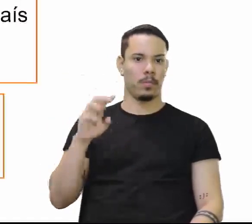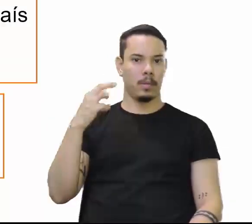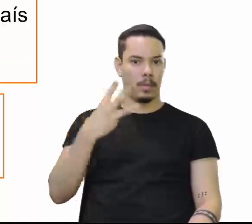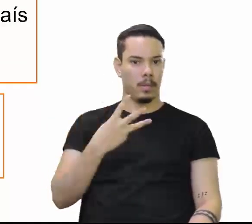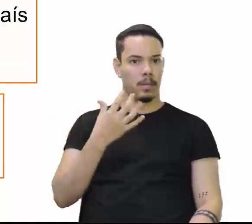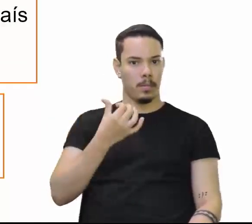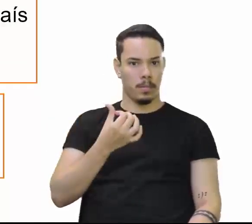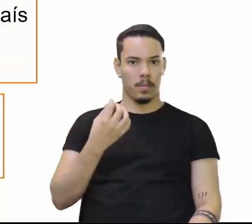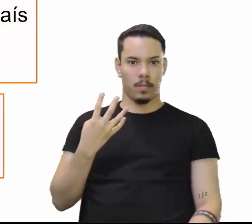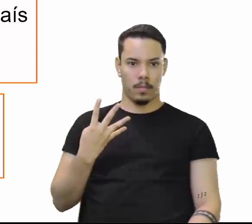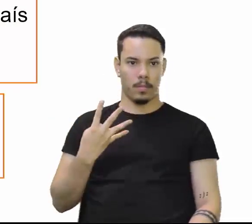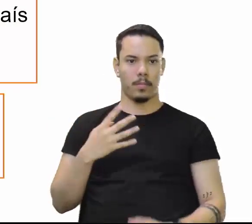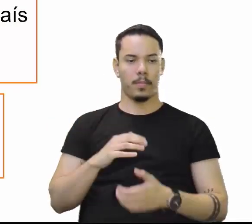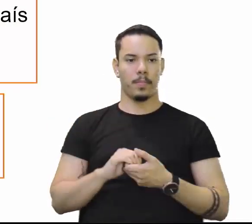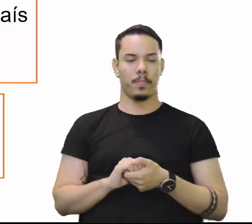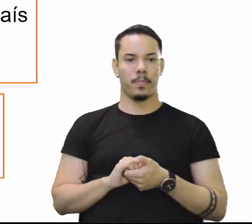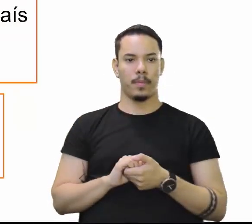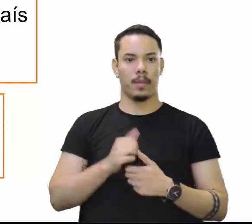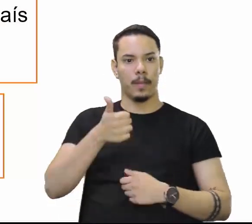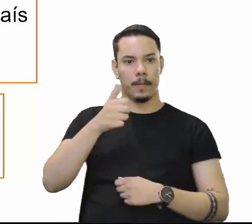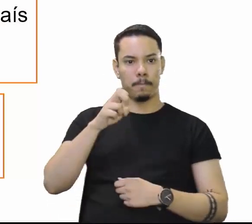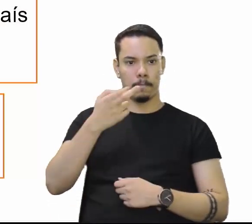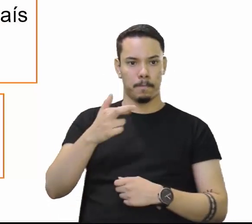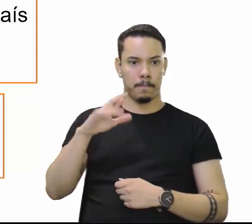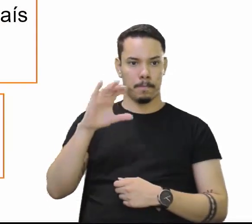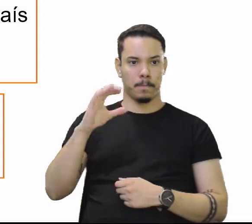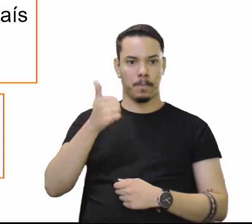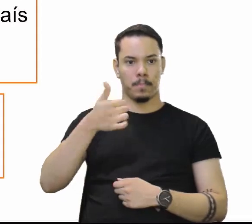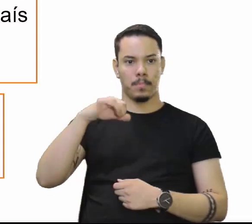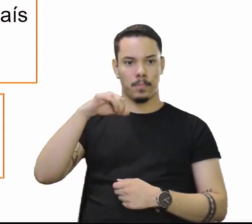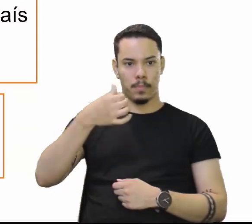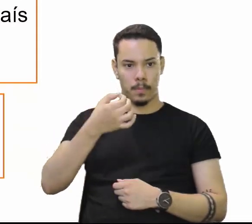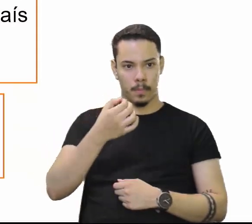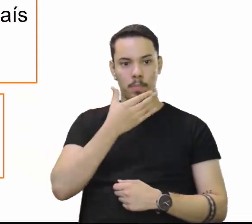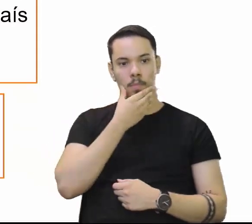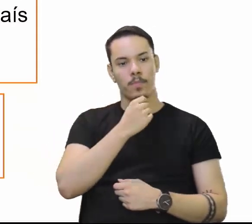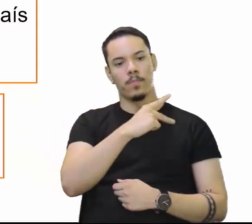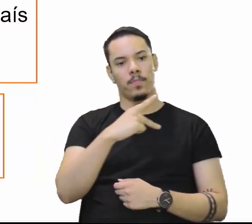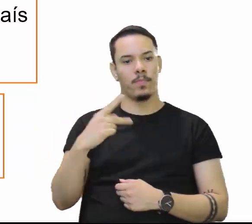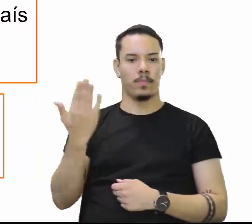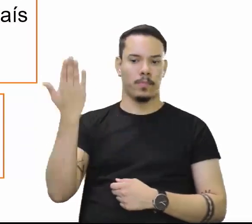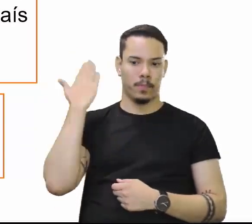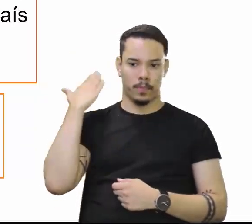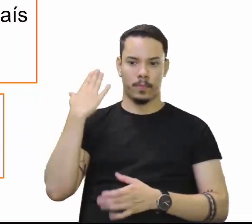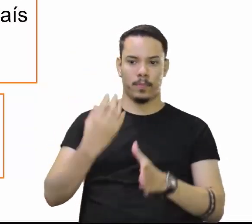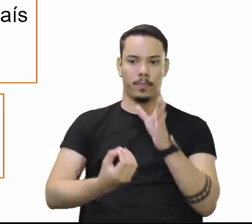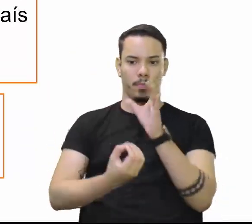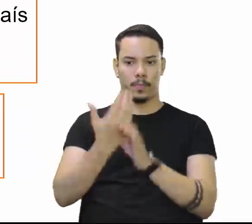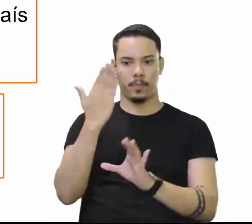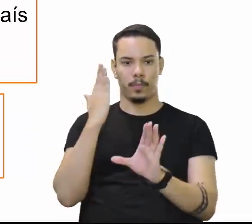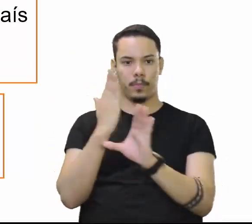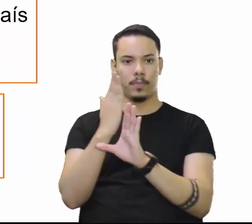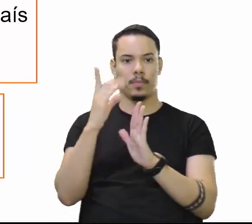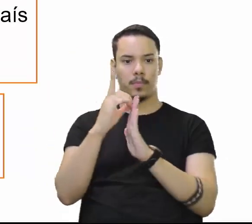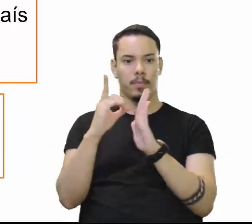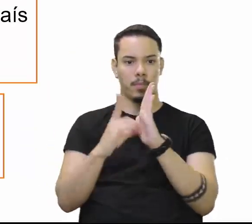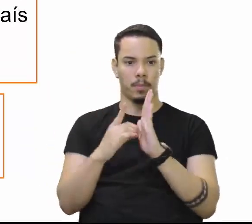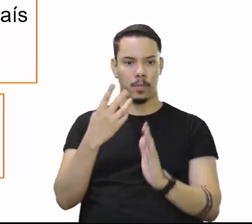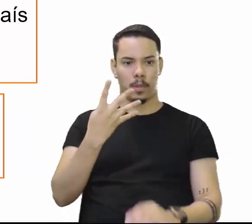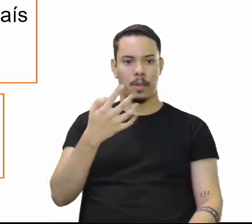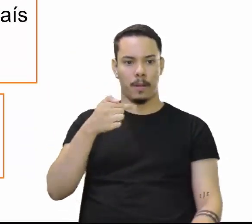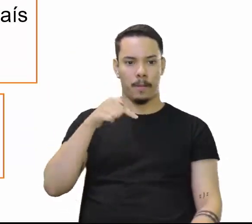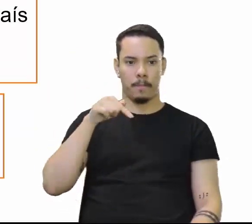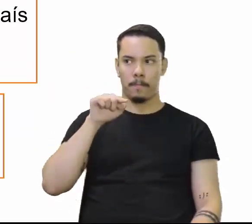364. 15 de março de 1960, o presidente da República cria, através do decreto